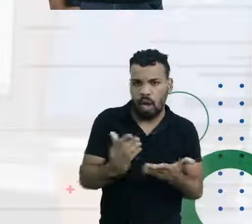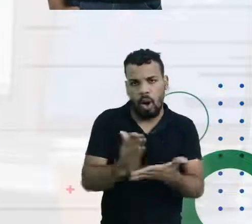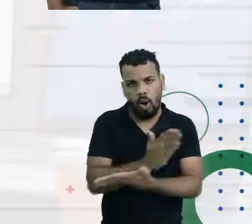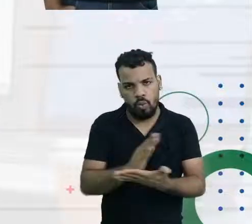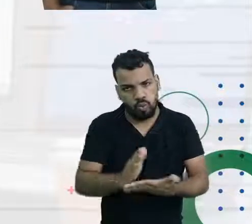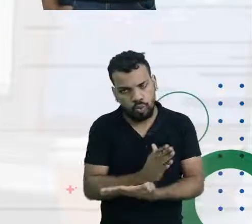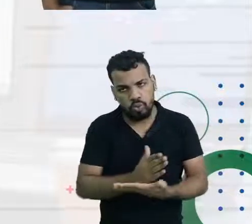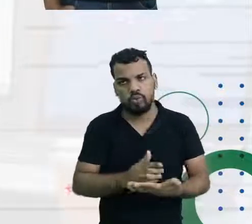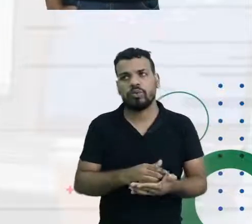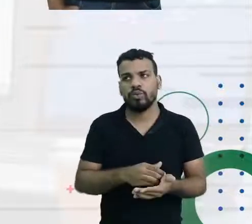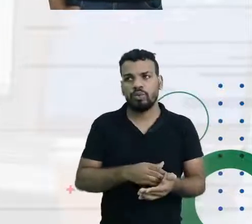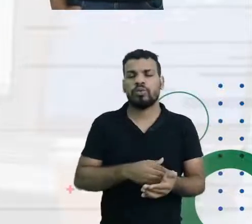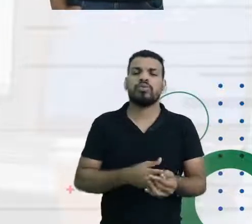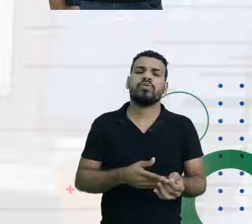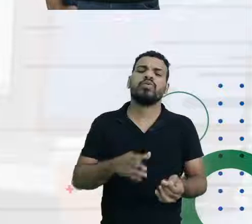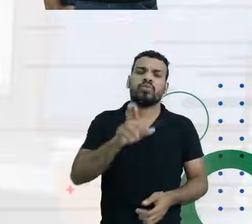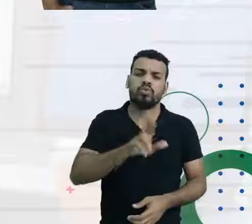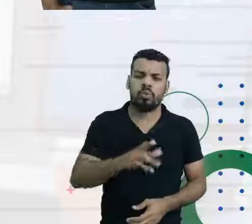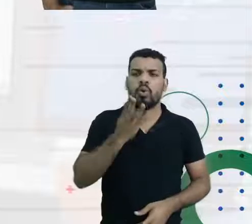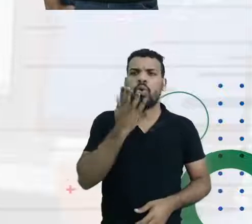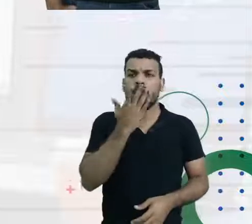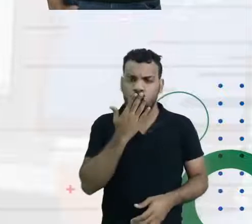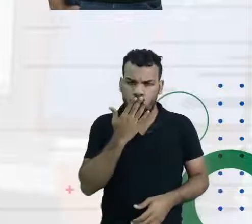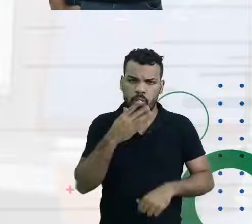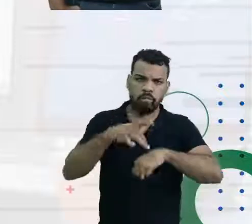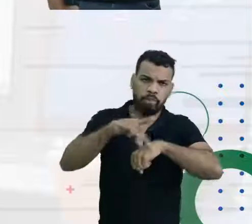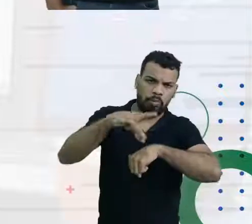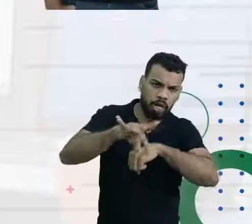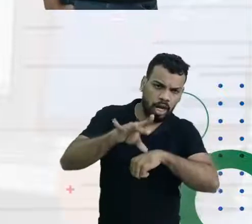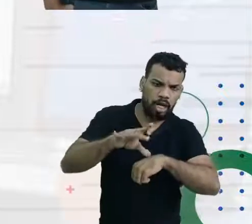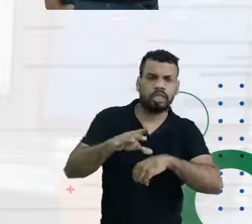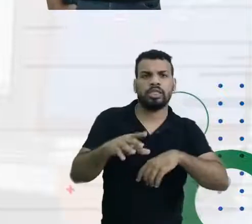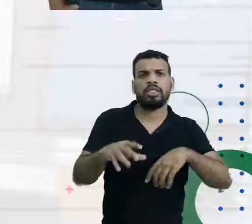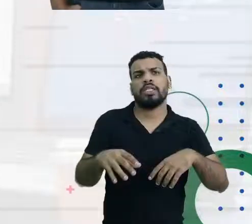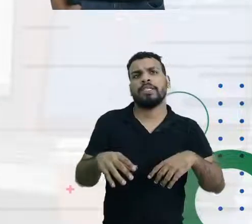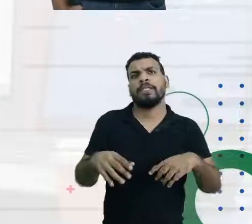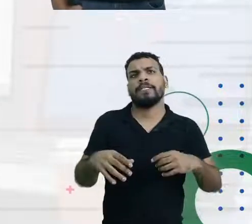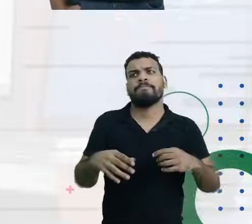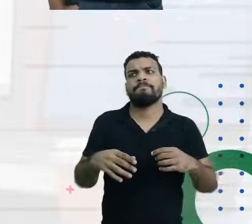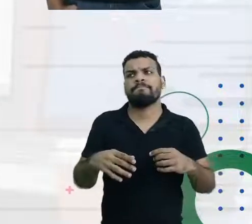games que utilizam cores para direcionar o jogador, para